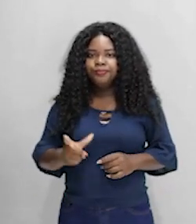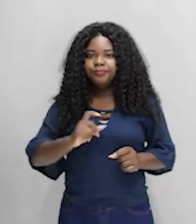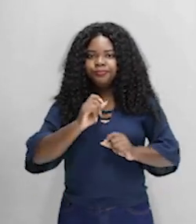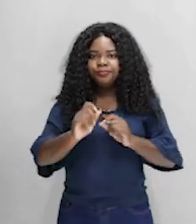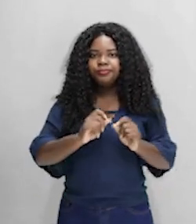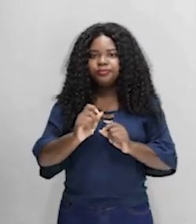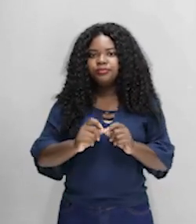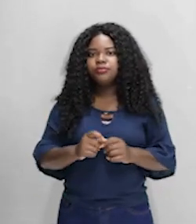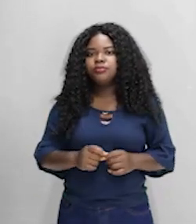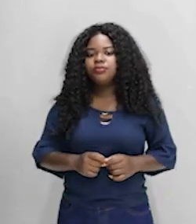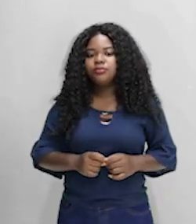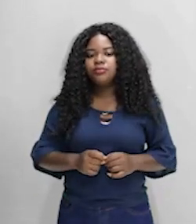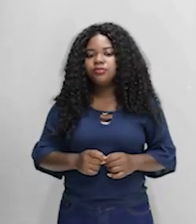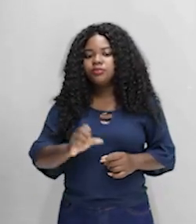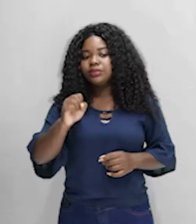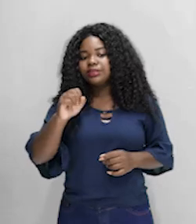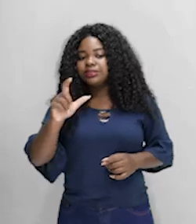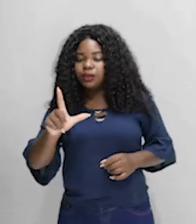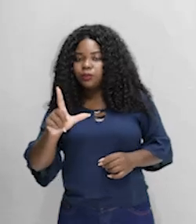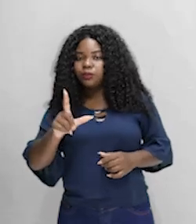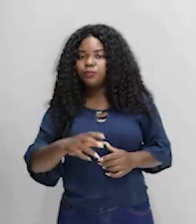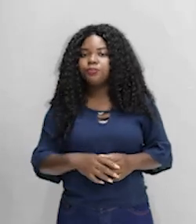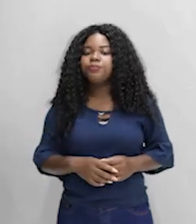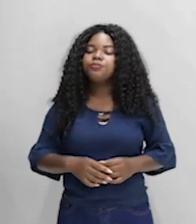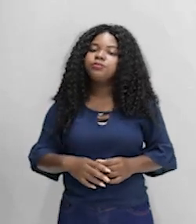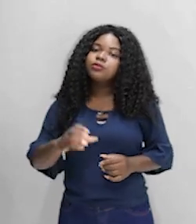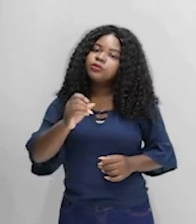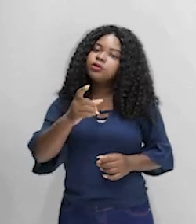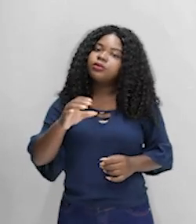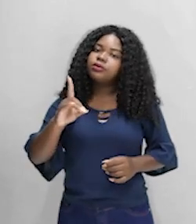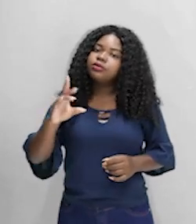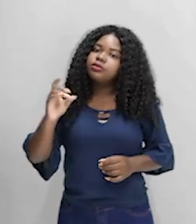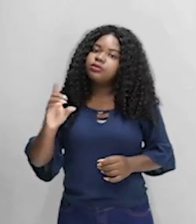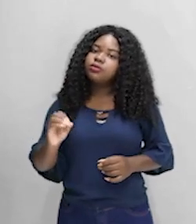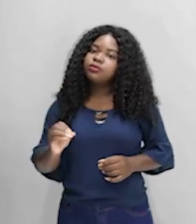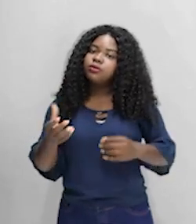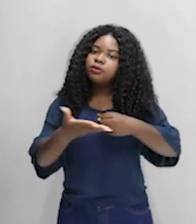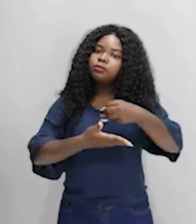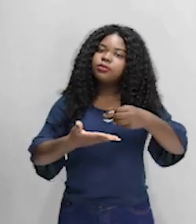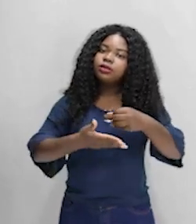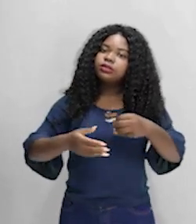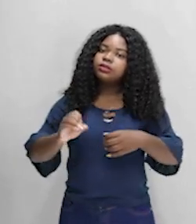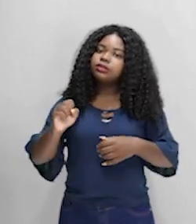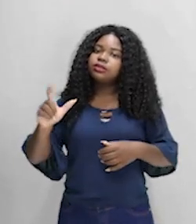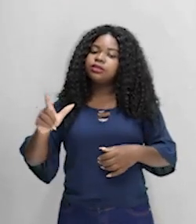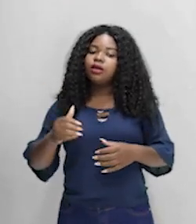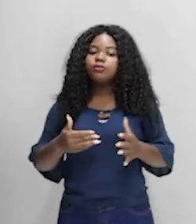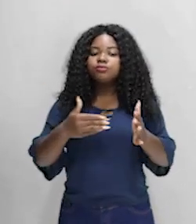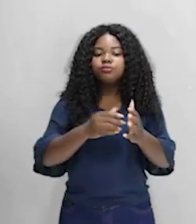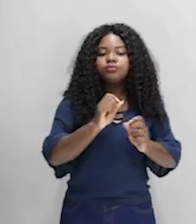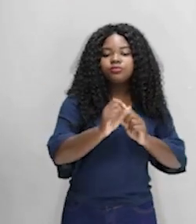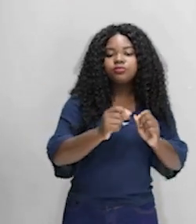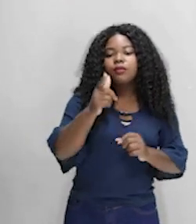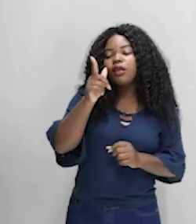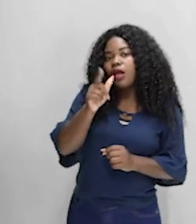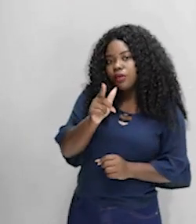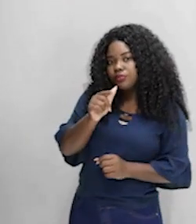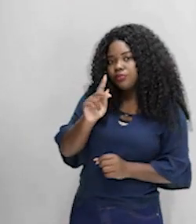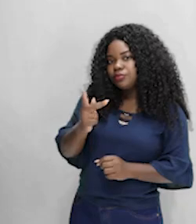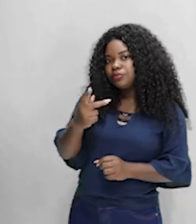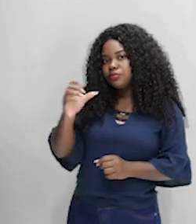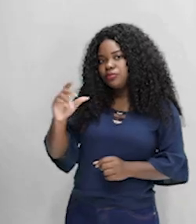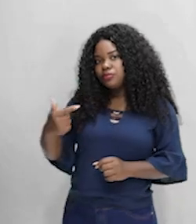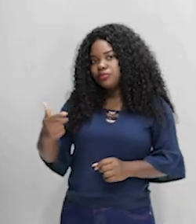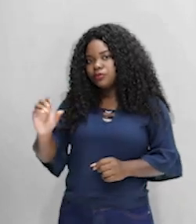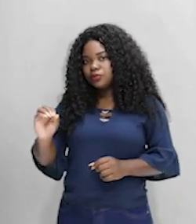estamos diante, turma, de um sal, óxido, base, sal. E, por fim, a água. A água é show de bola, vocês